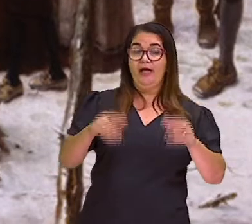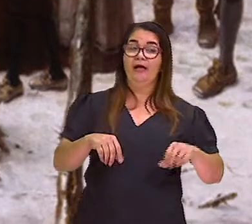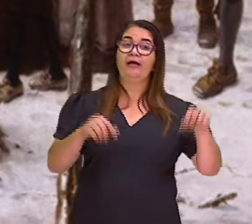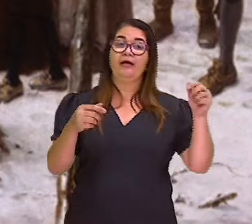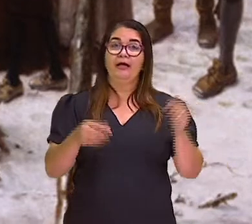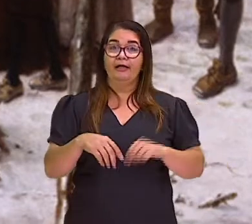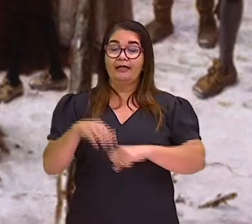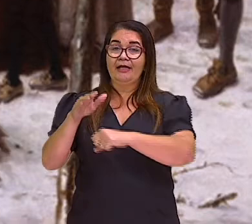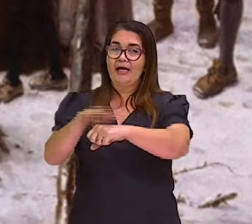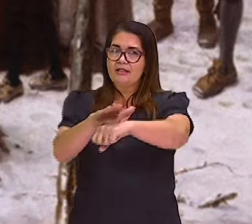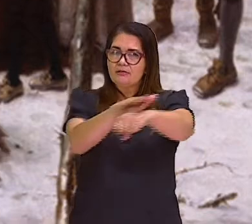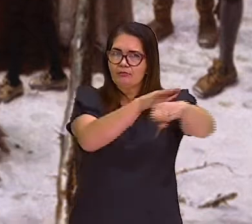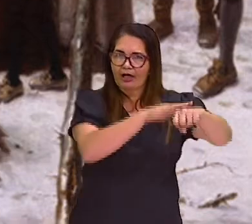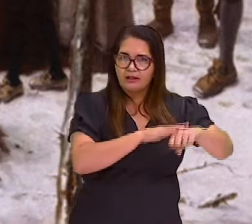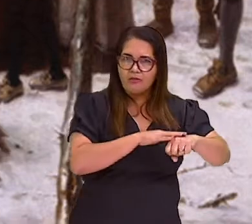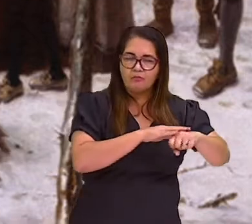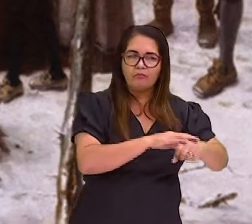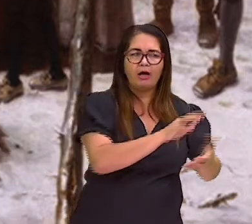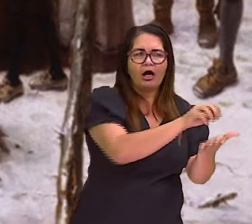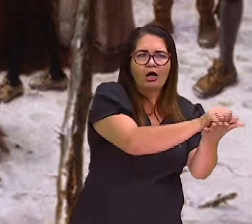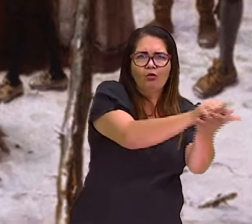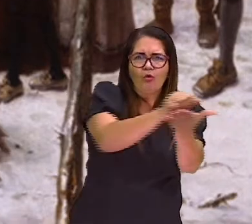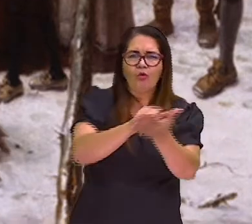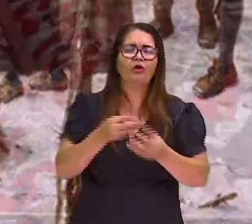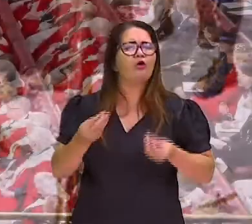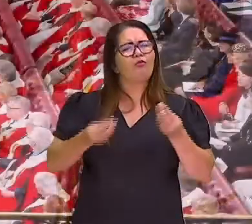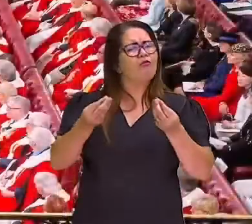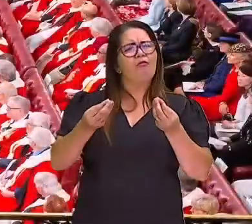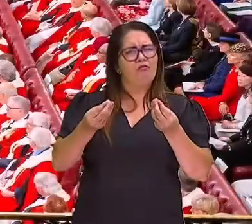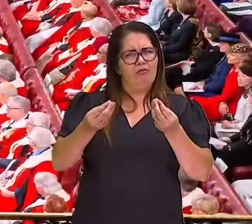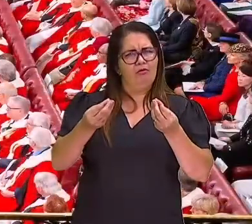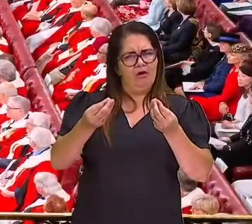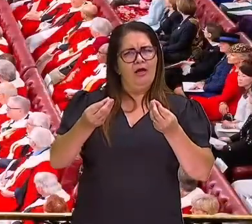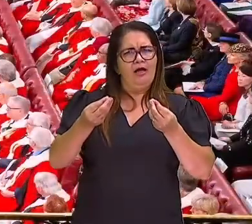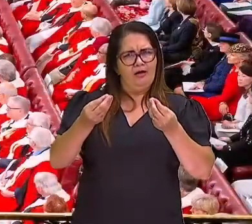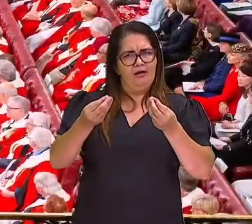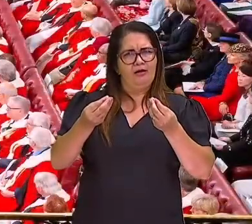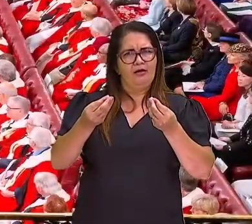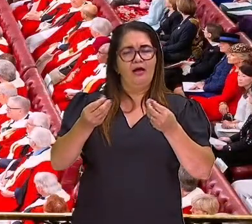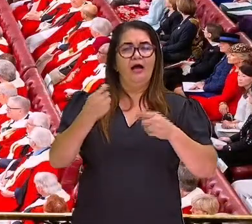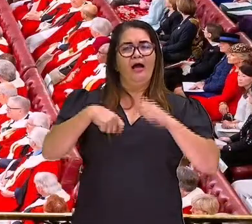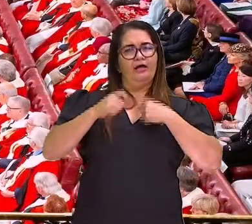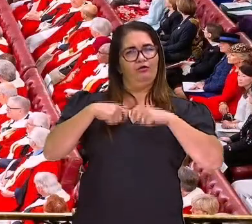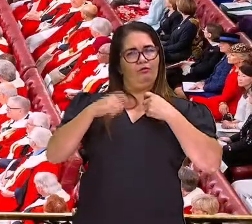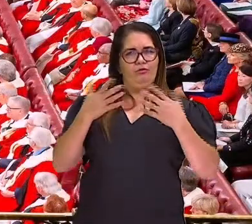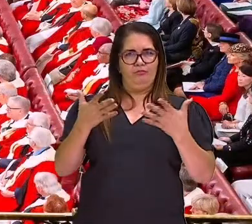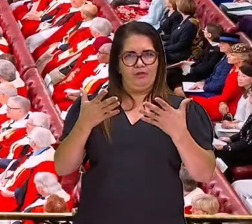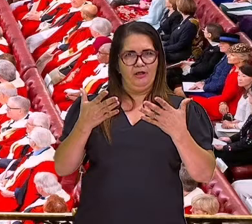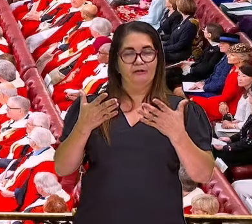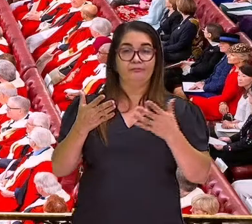América Inglesa procurou seguir a estrutura do modelo inglês de